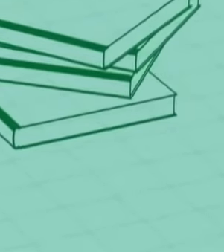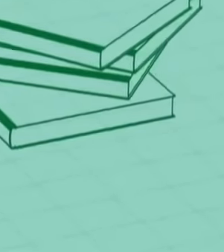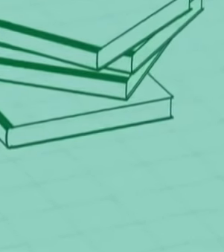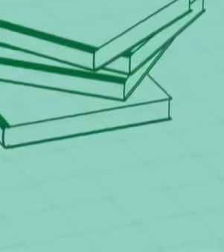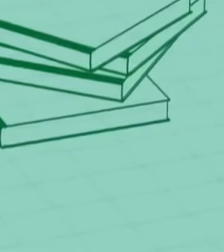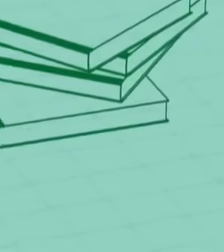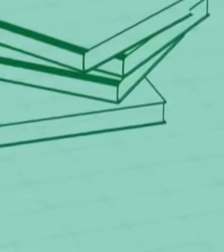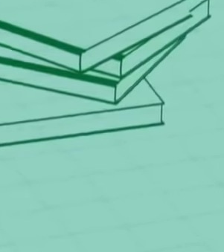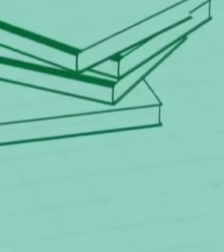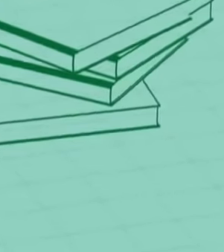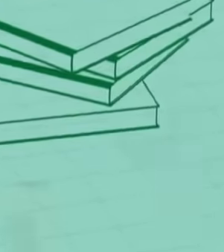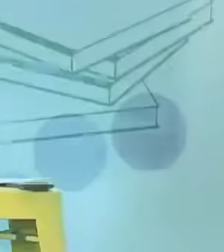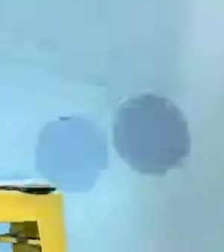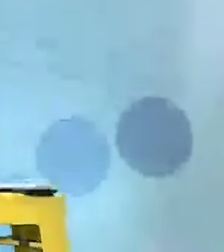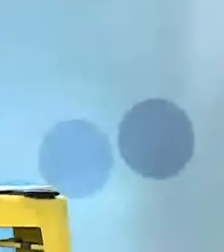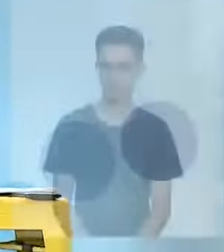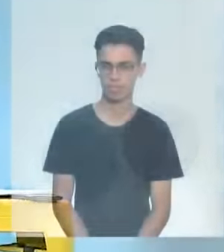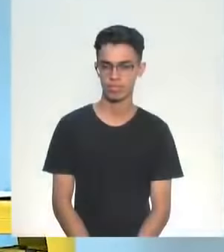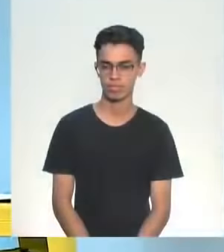a